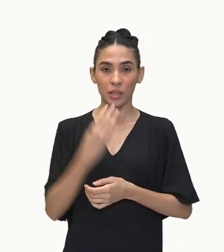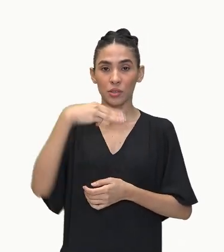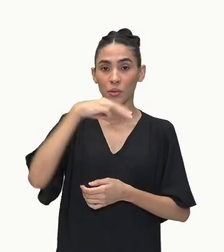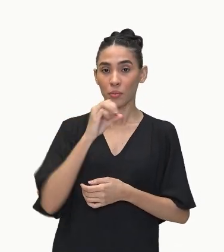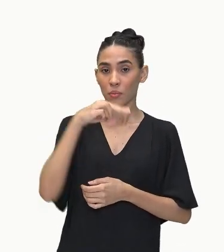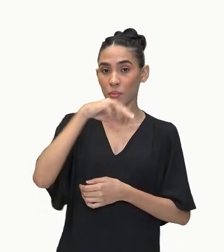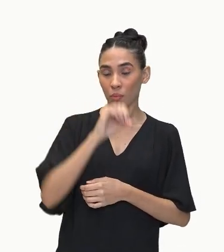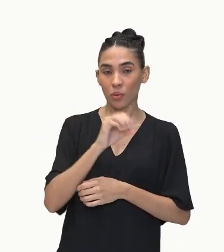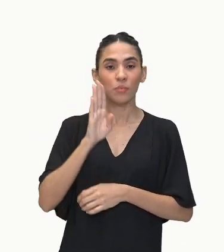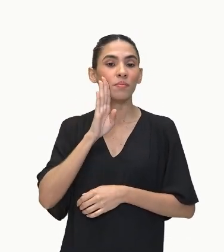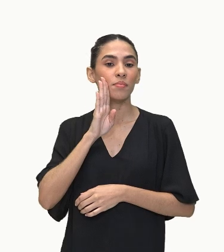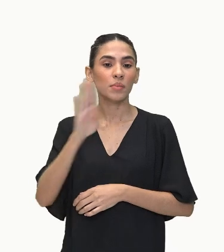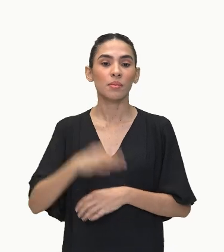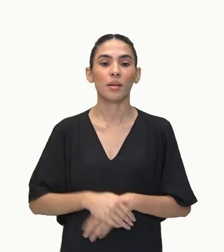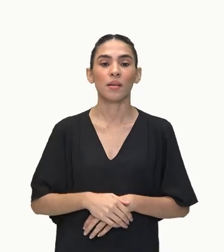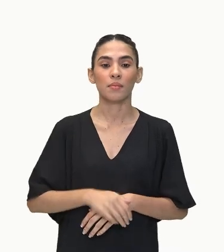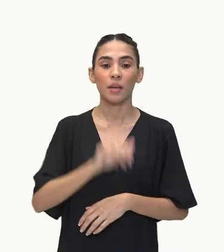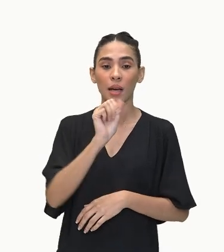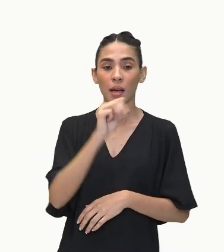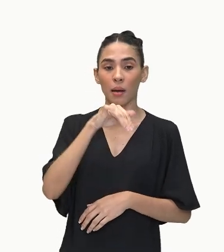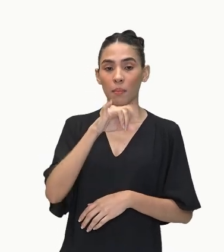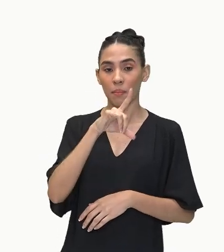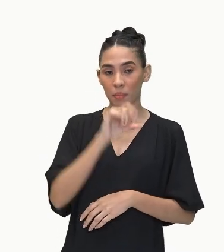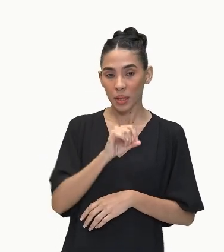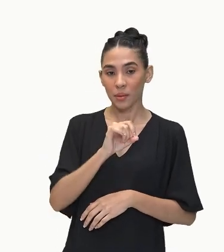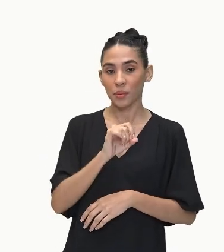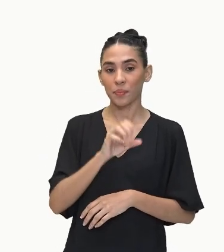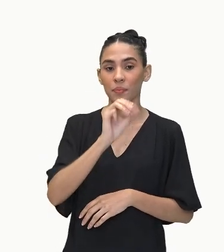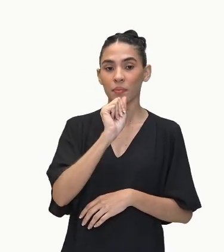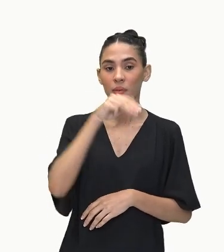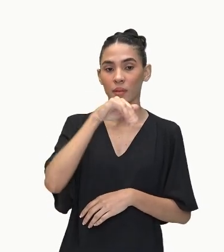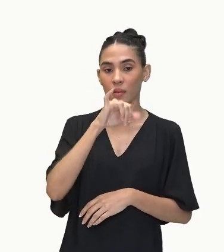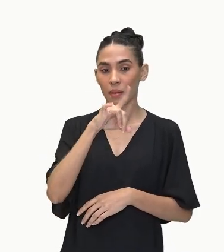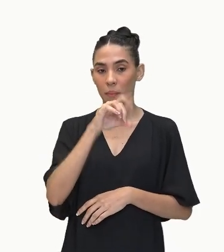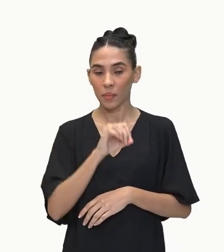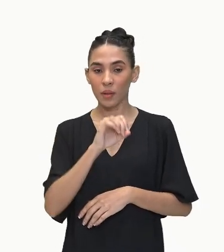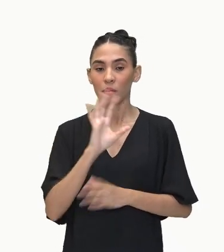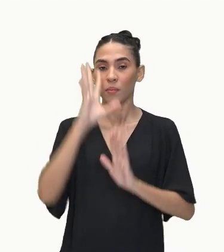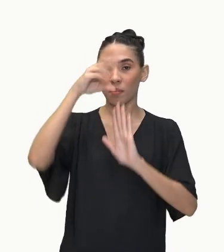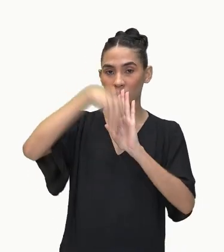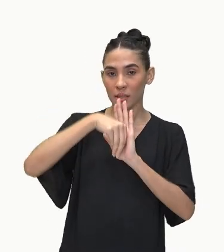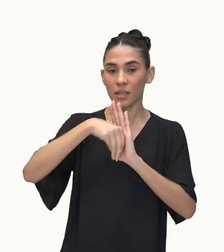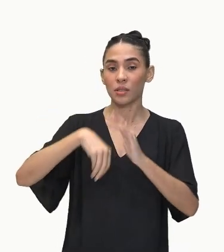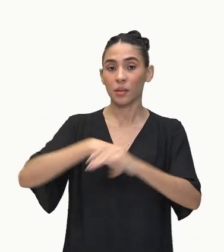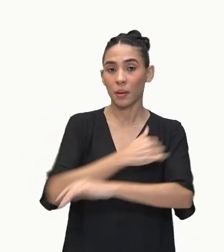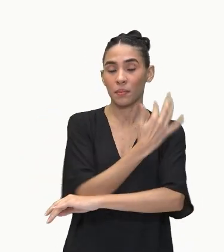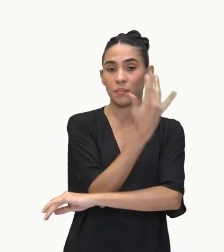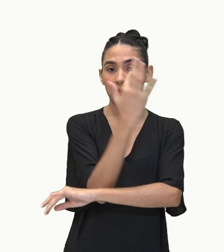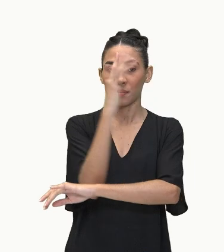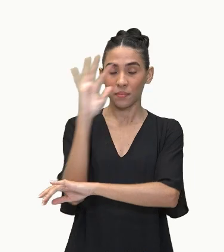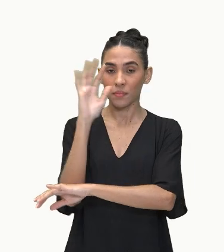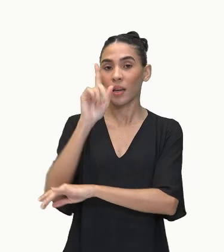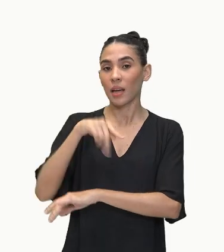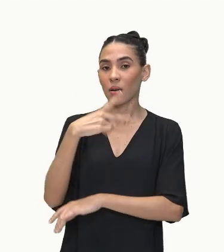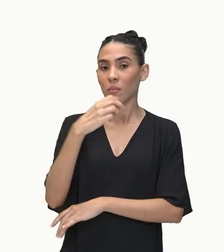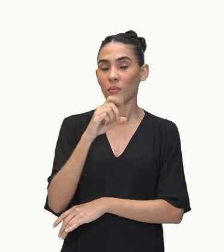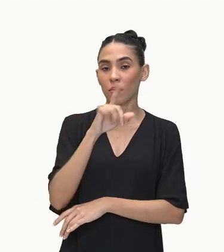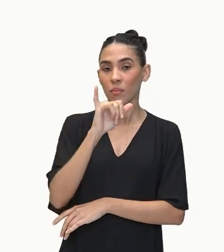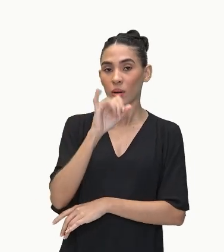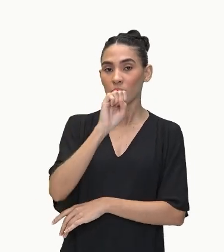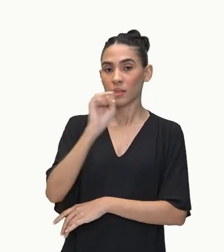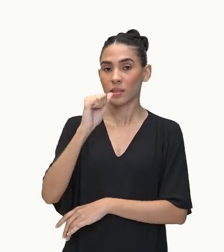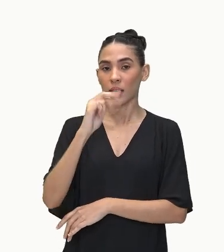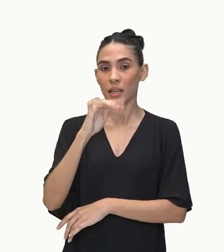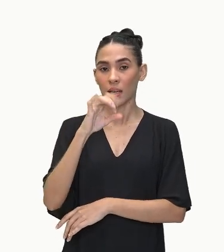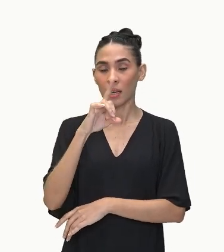os principais são o amido, sendo que o amido ele está presente nas plantas e ele é um polissacarídeo